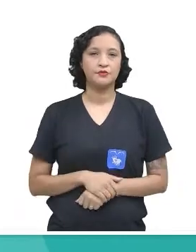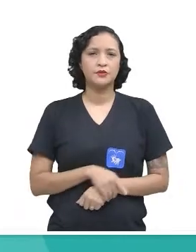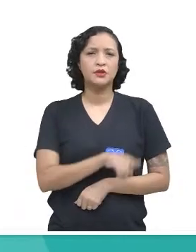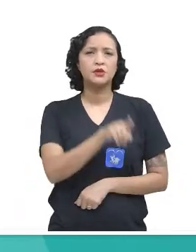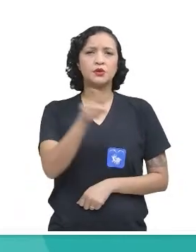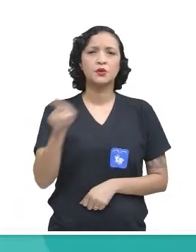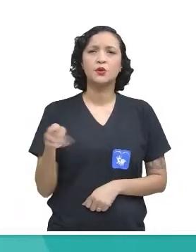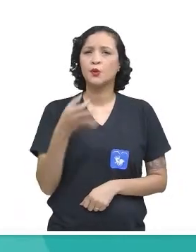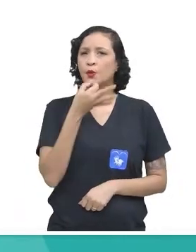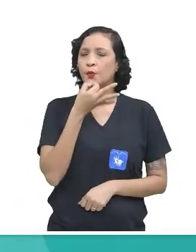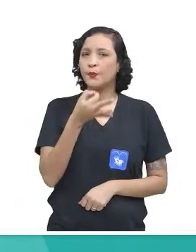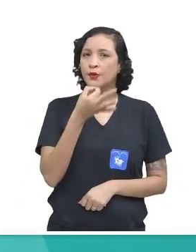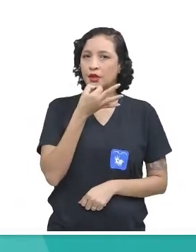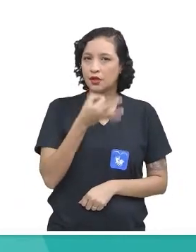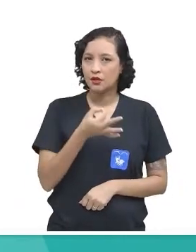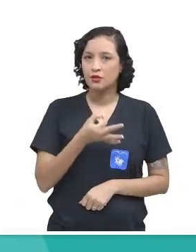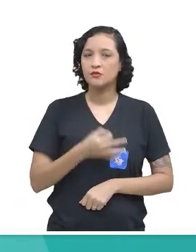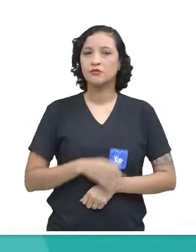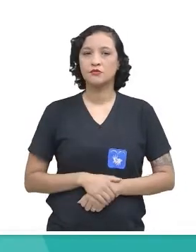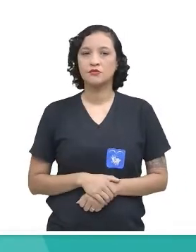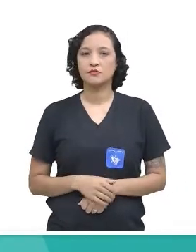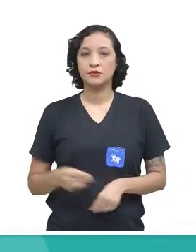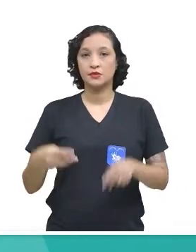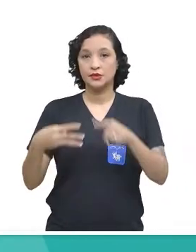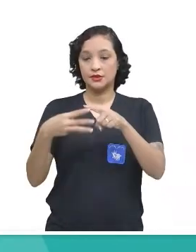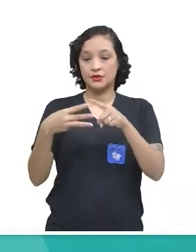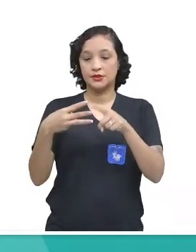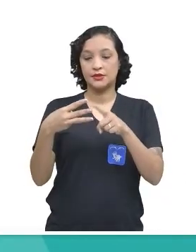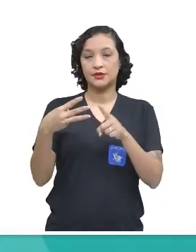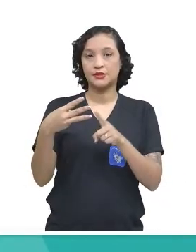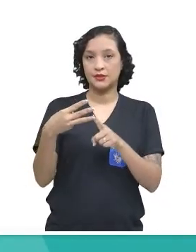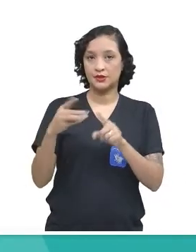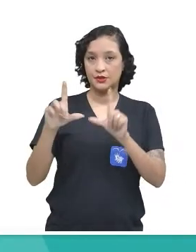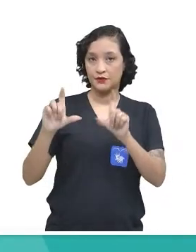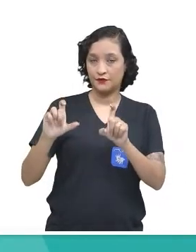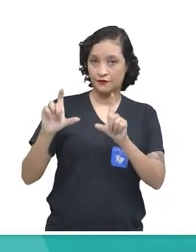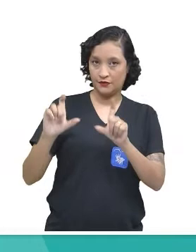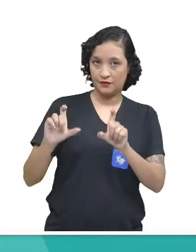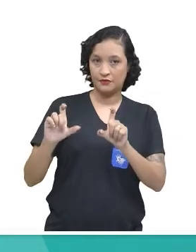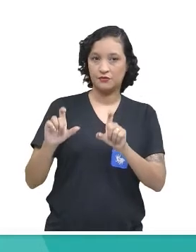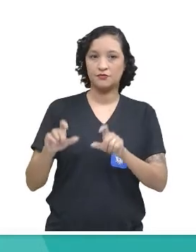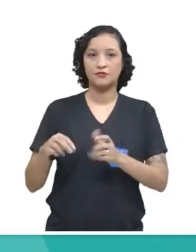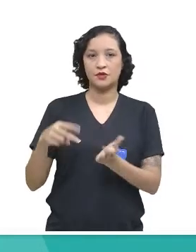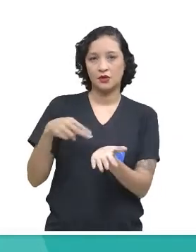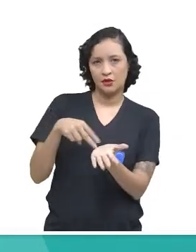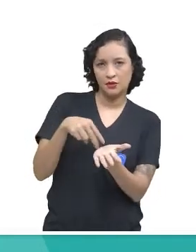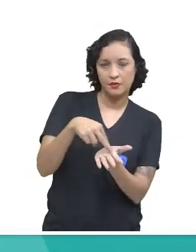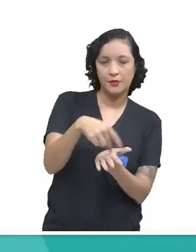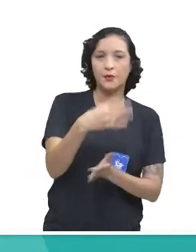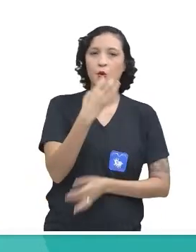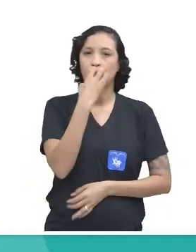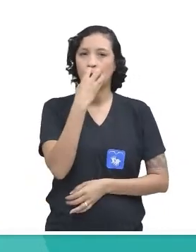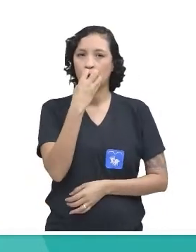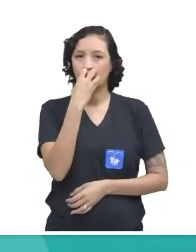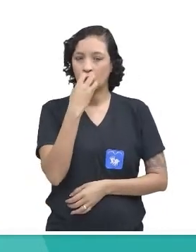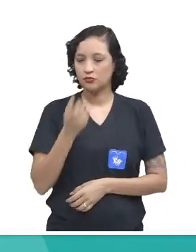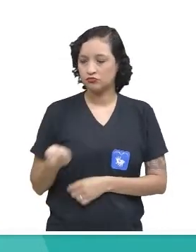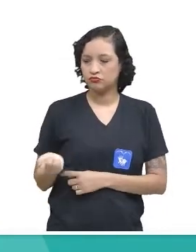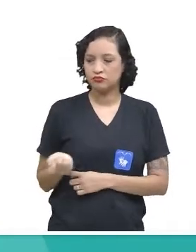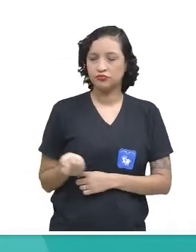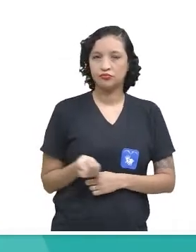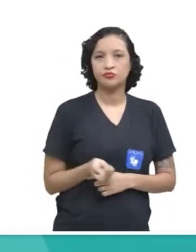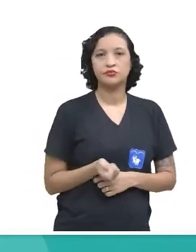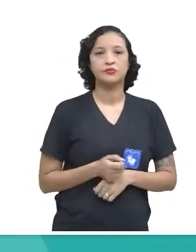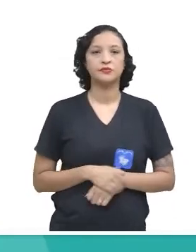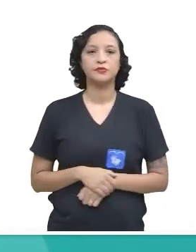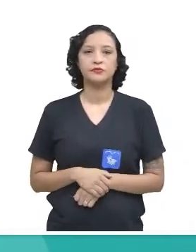opinião, nós temos 3 imagens, né? Uma imagem de uma pessoa caminhando com um cachorro, uma imagem